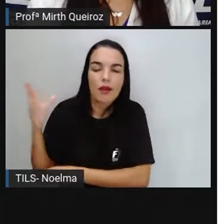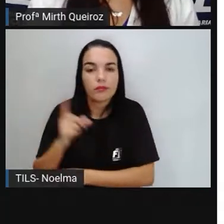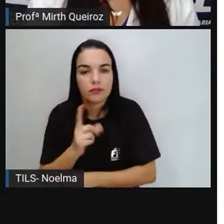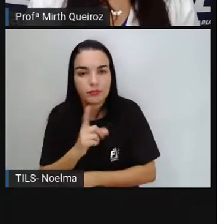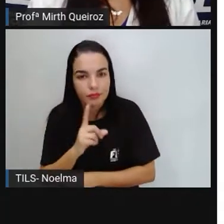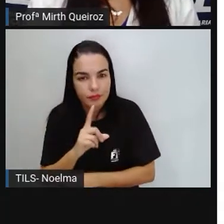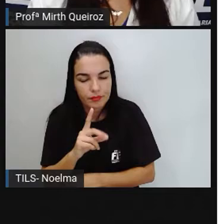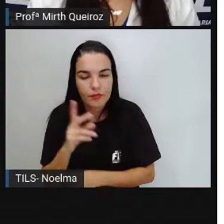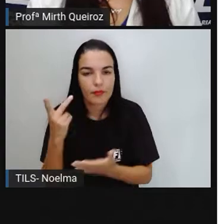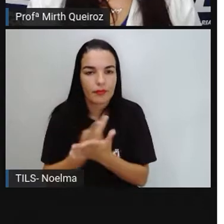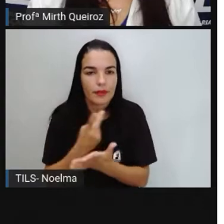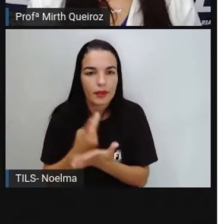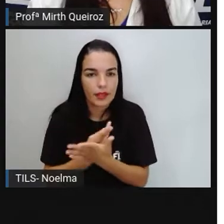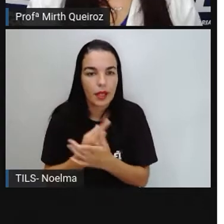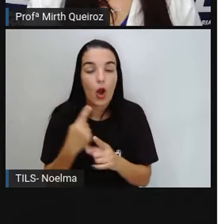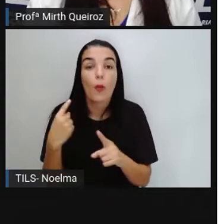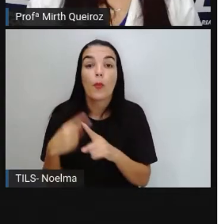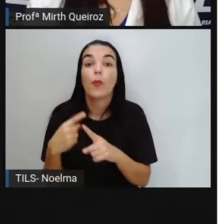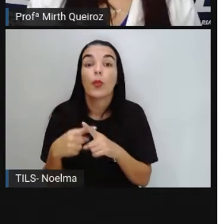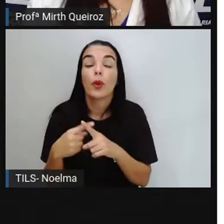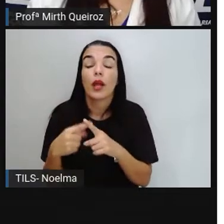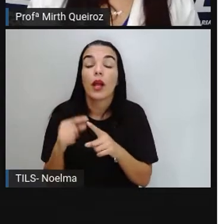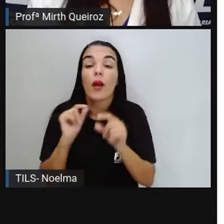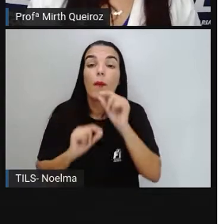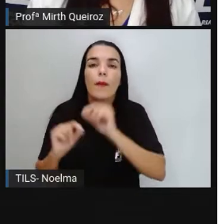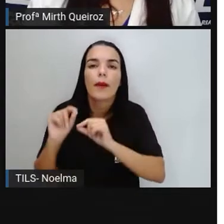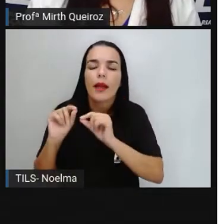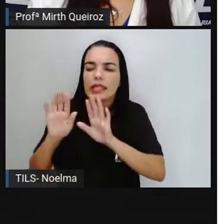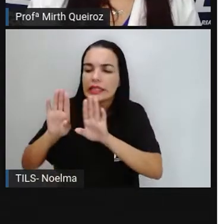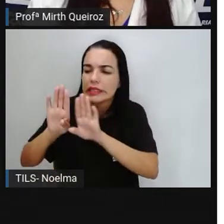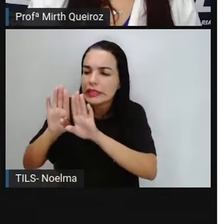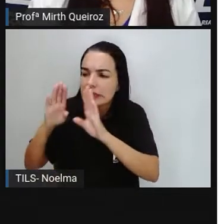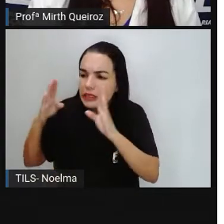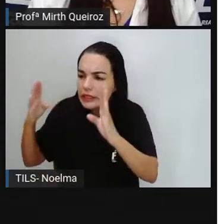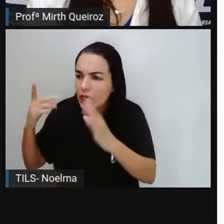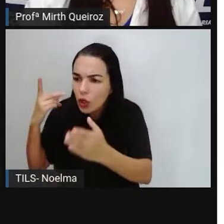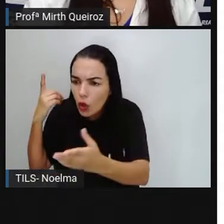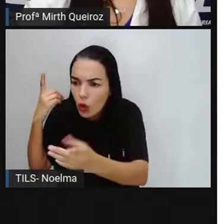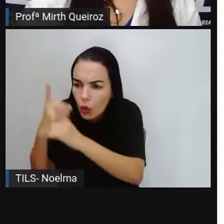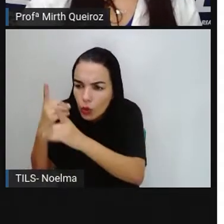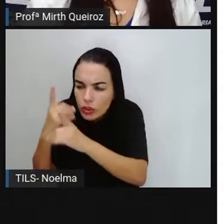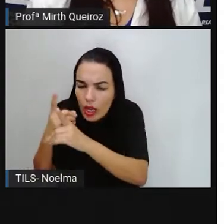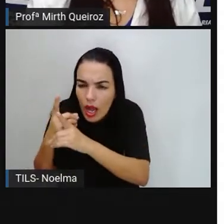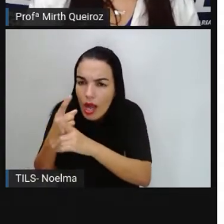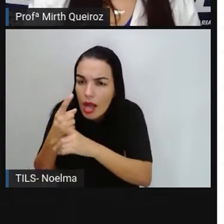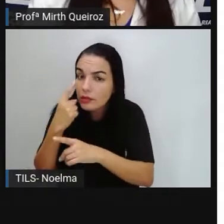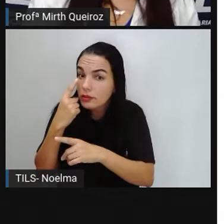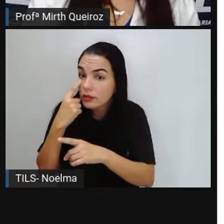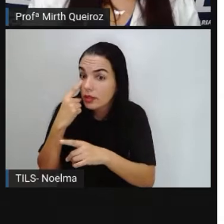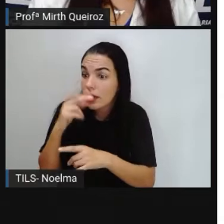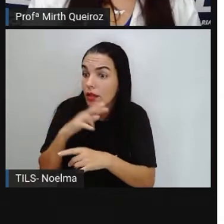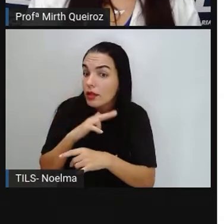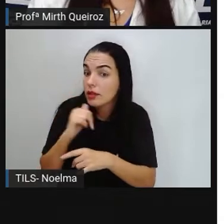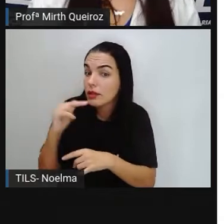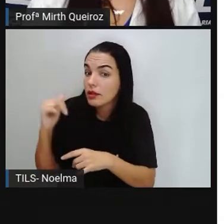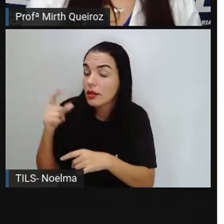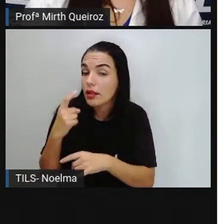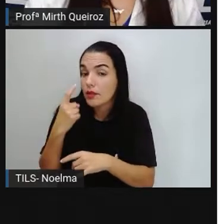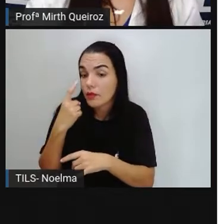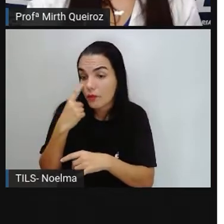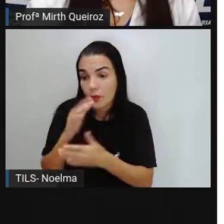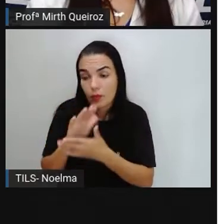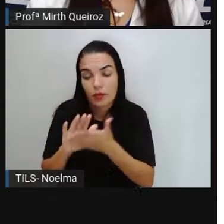foi nada disso. Porque descobrir algo significa ver algo que ninguém nunca viu